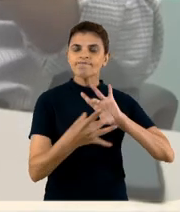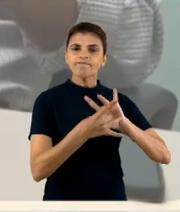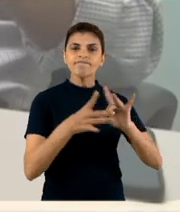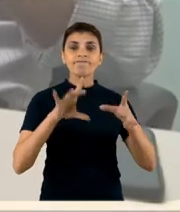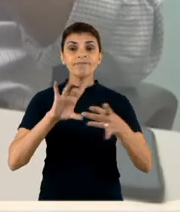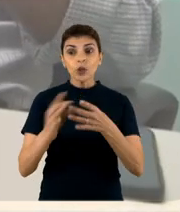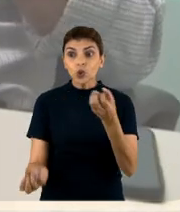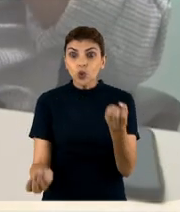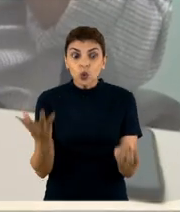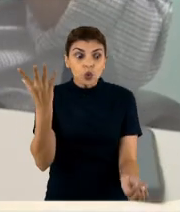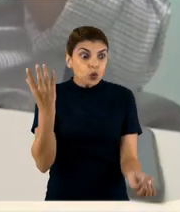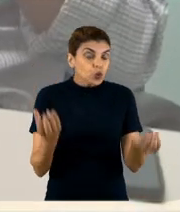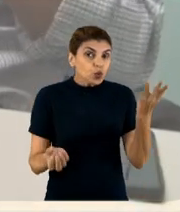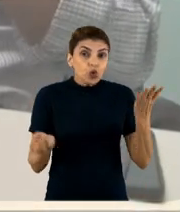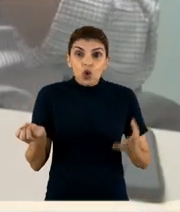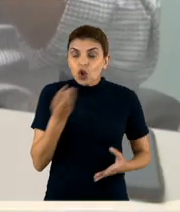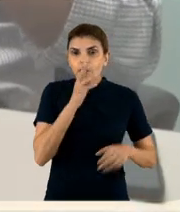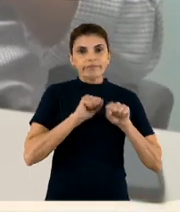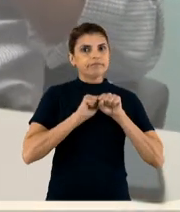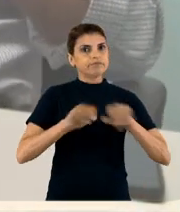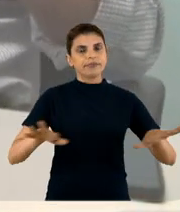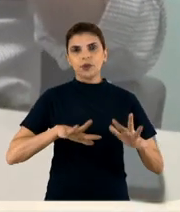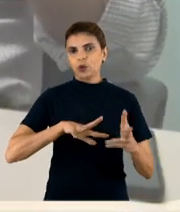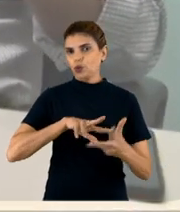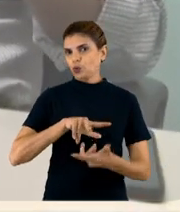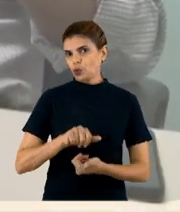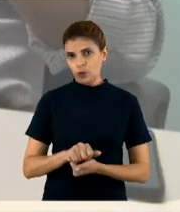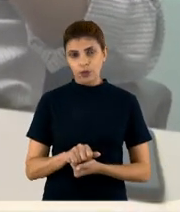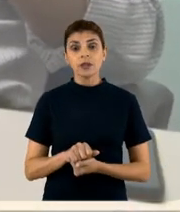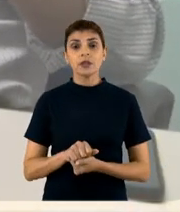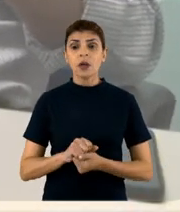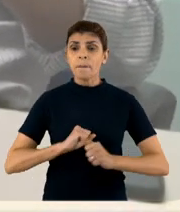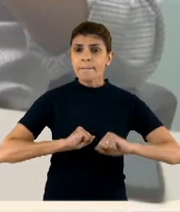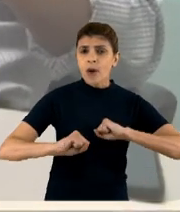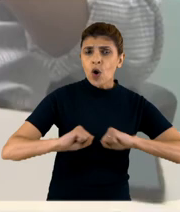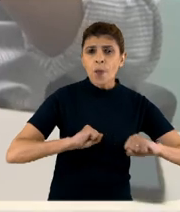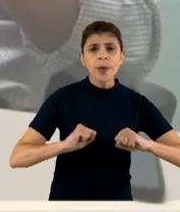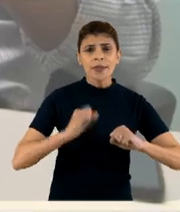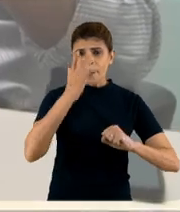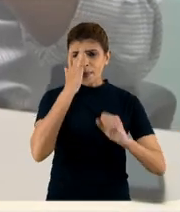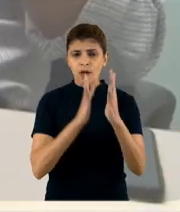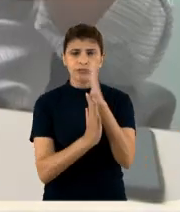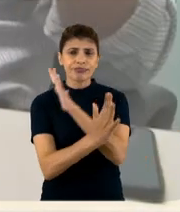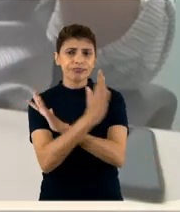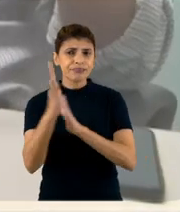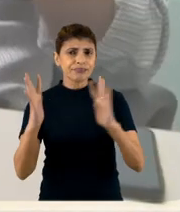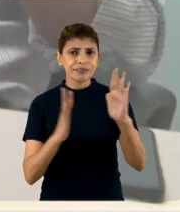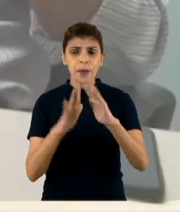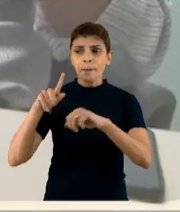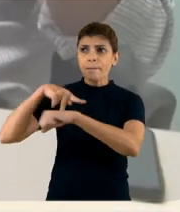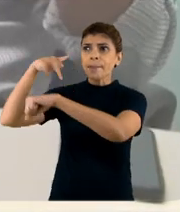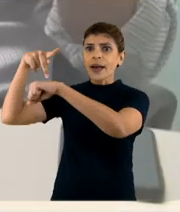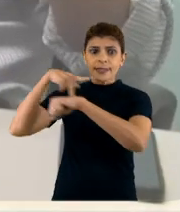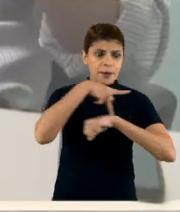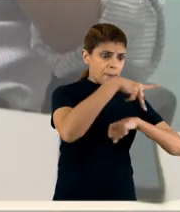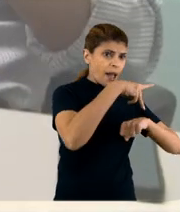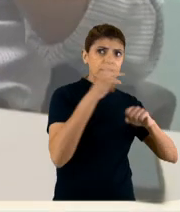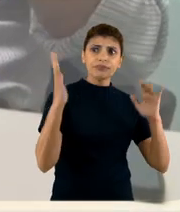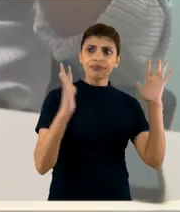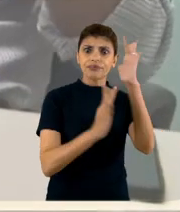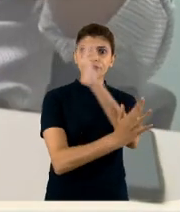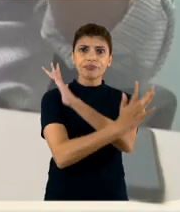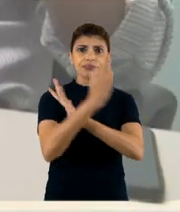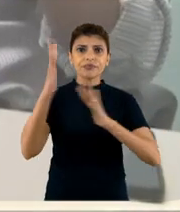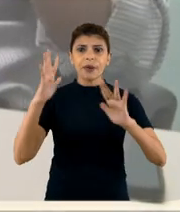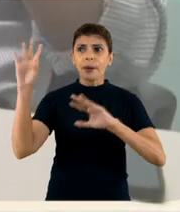hoje em dia conspira para o surgimento de novas epidemias, né? A mobilização frequente entre populações, as populações que vão de um lado